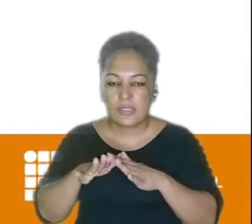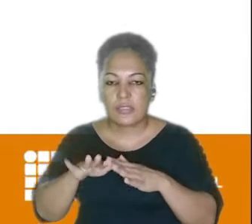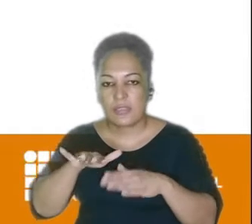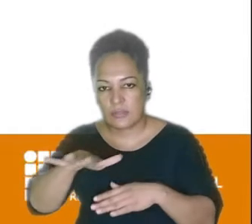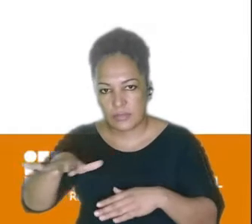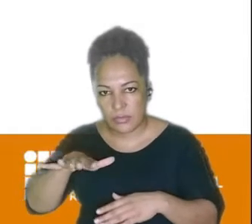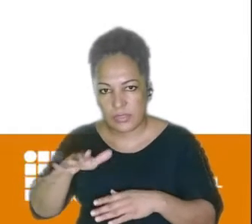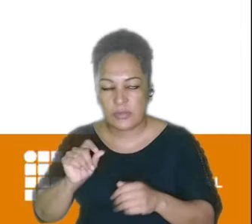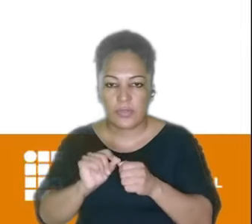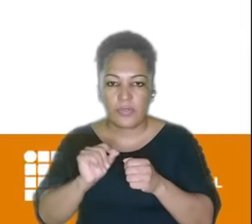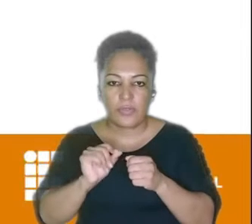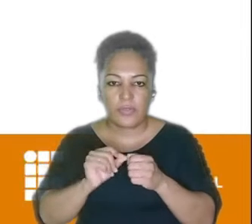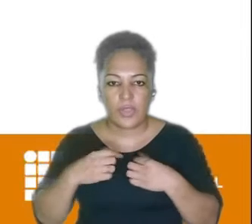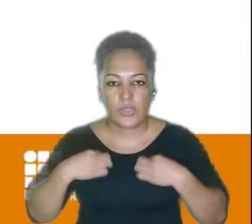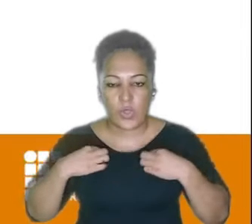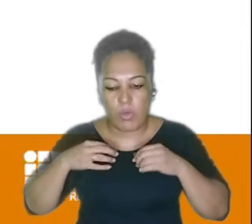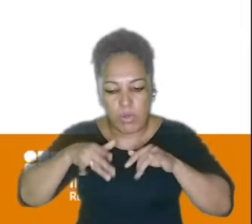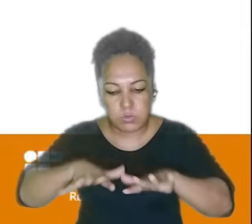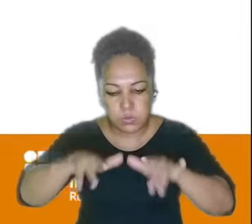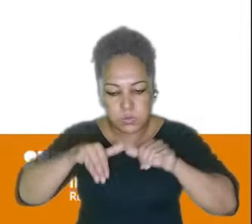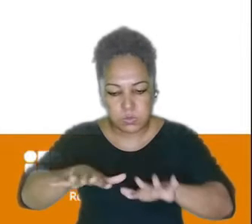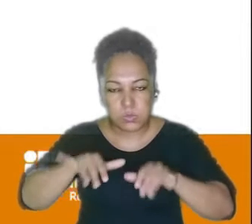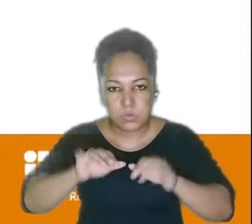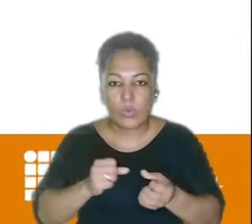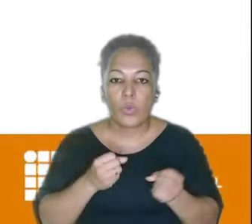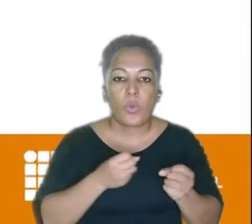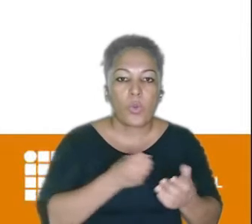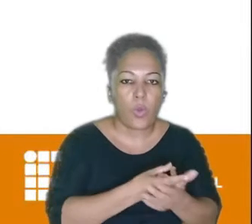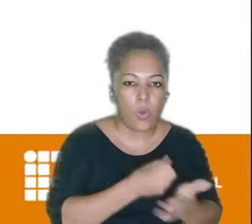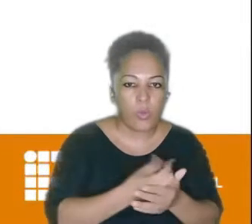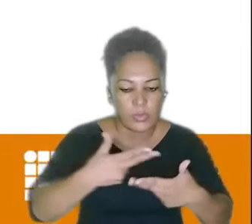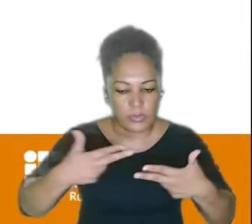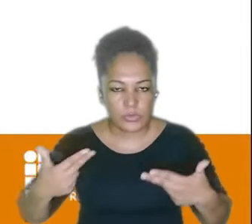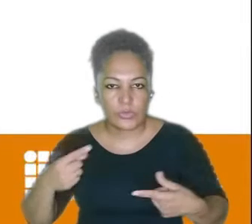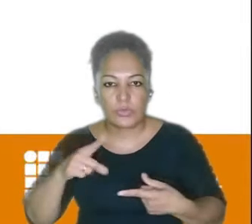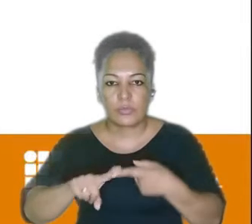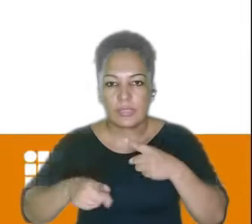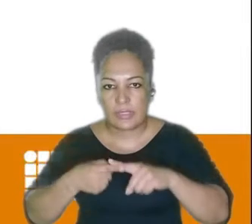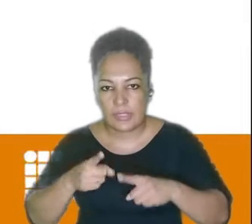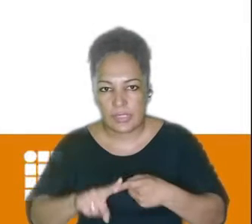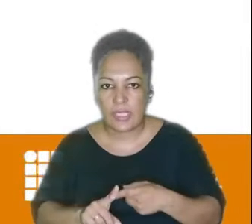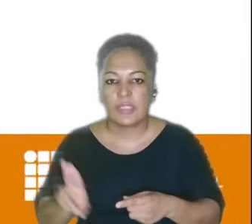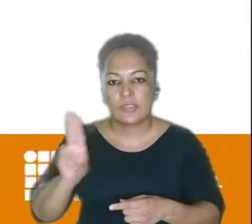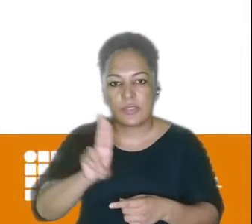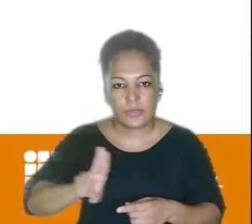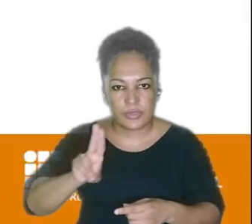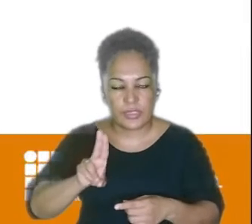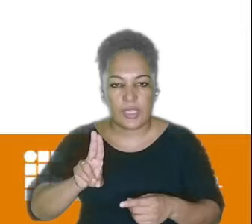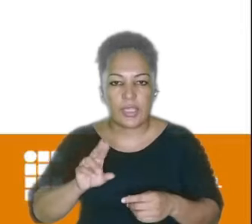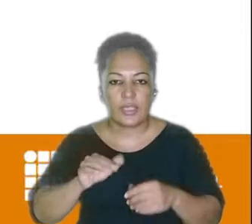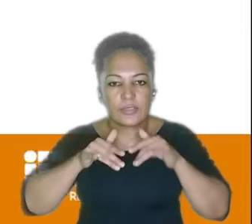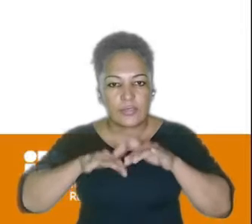Esse estabelecimento fabrica roupa dessa forma, compra produtos que são